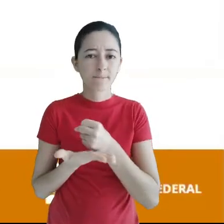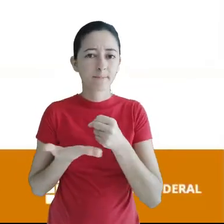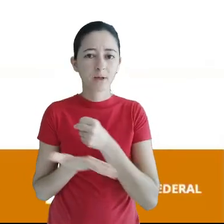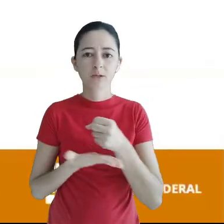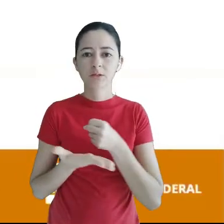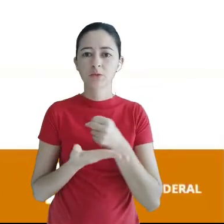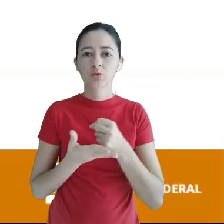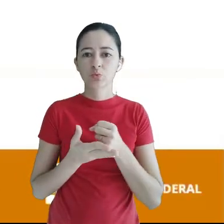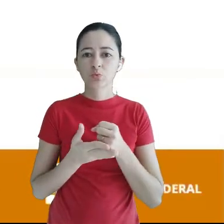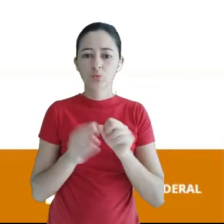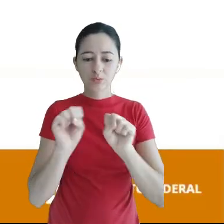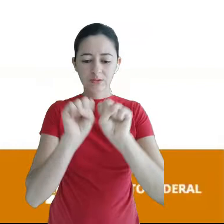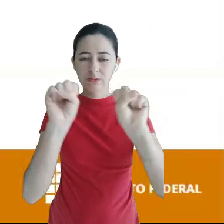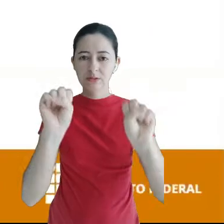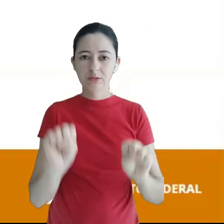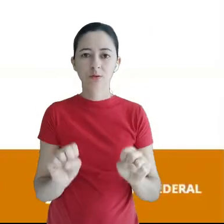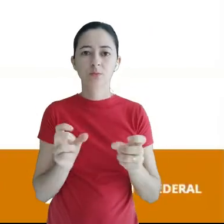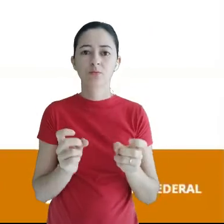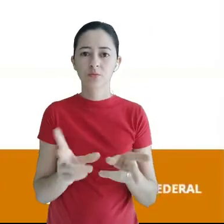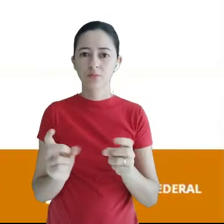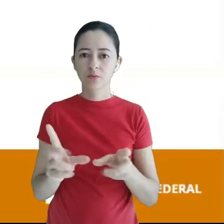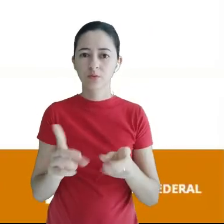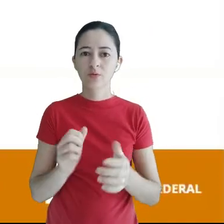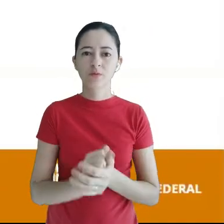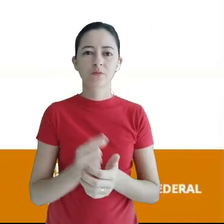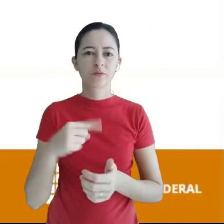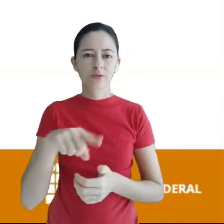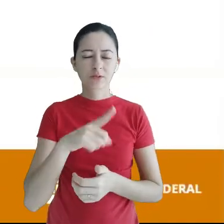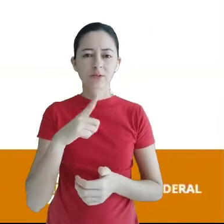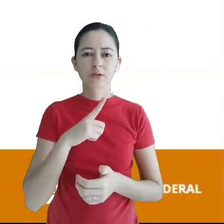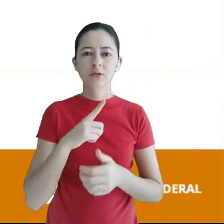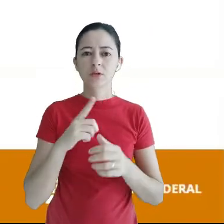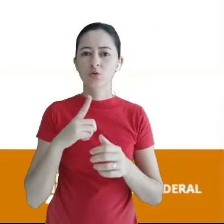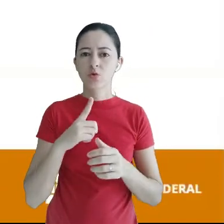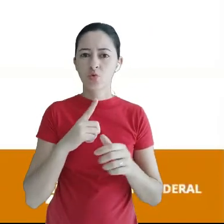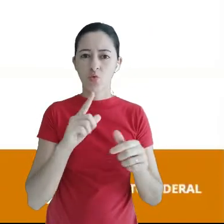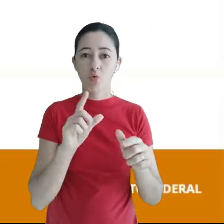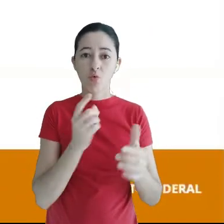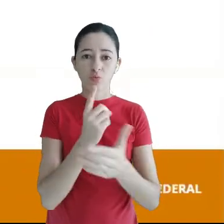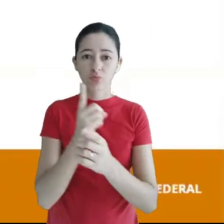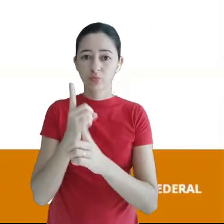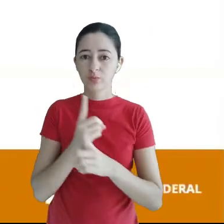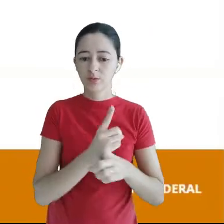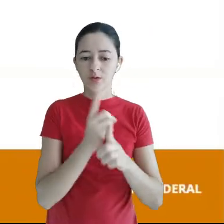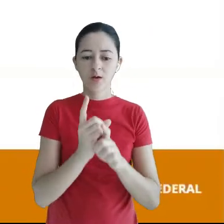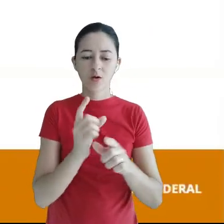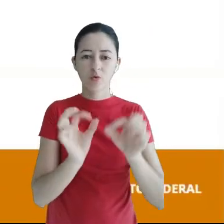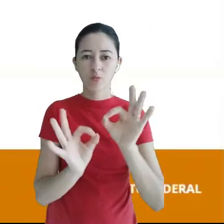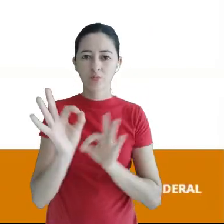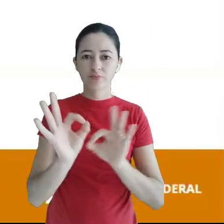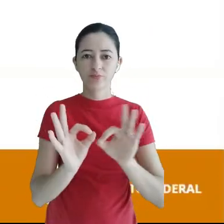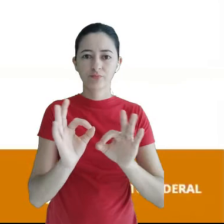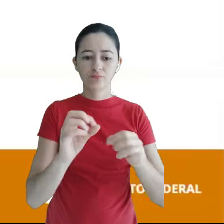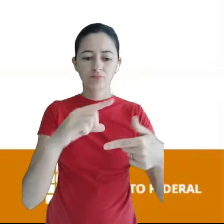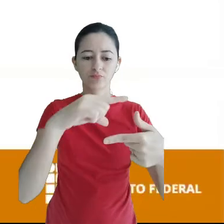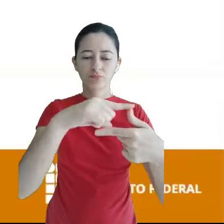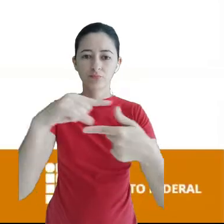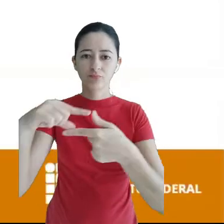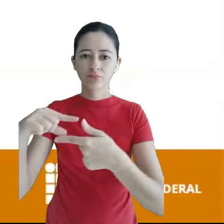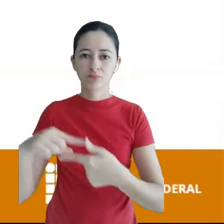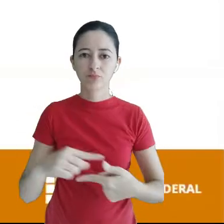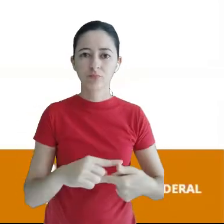básico do básico desse sistema de vendas. Mas eu tenho certeza que vocês identificaram várias outras entidades, né? Então, eu